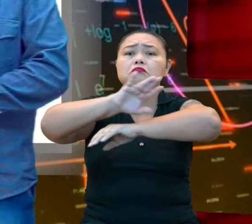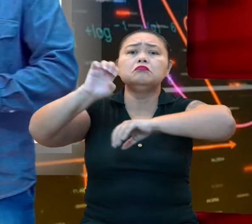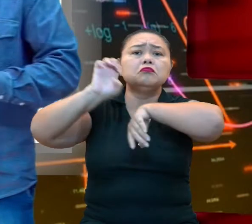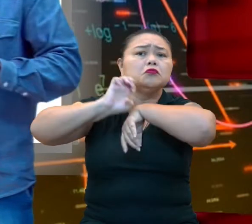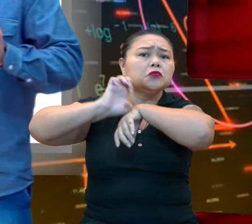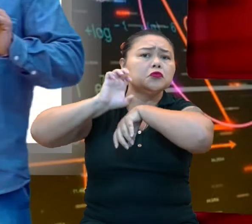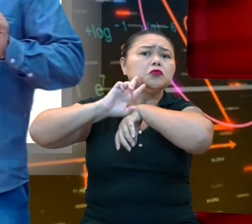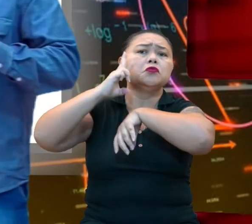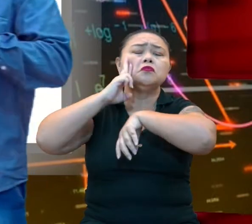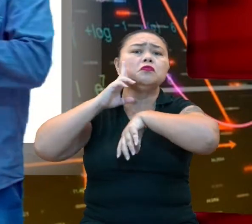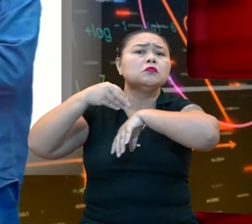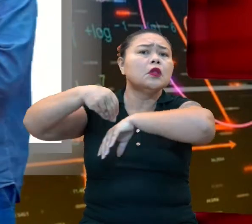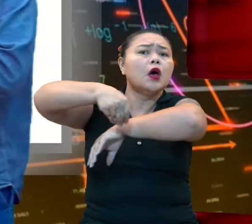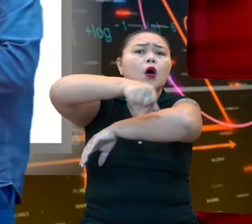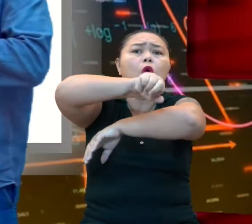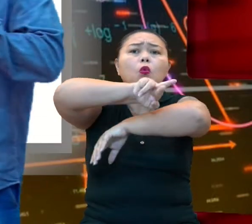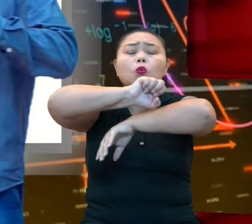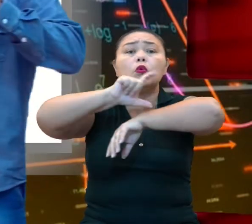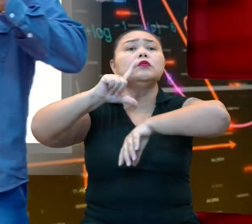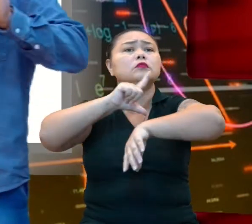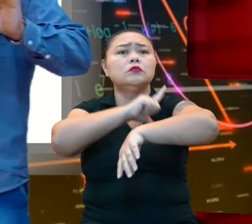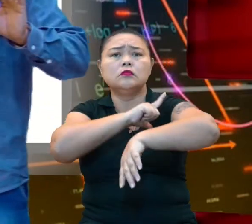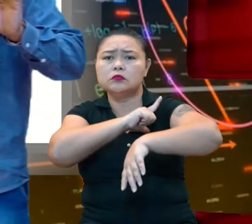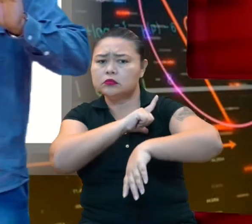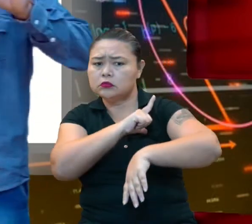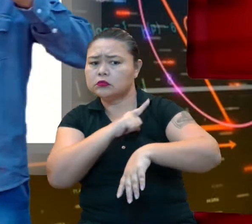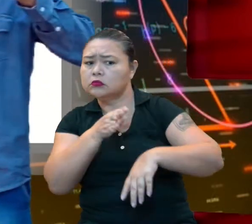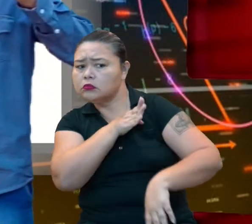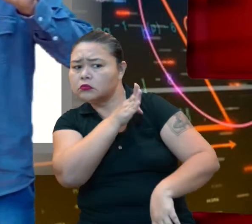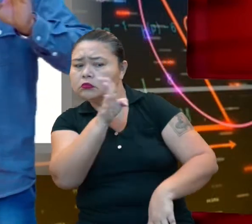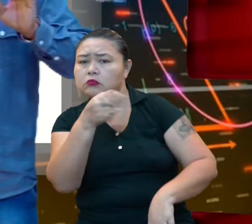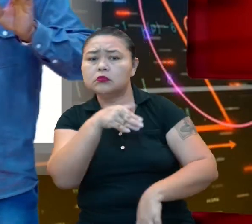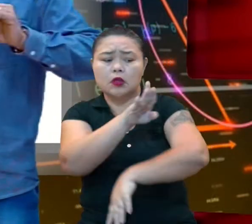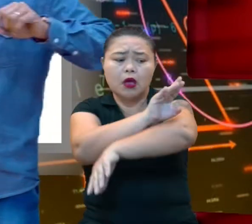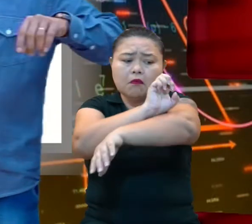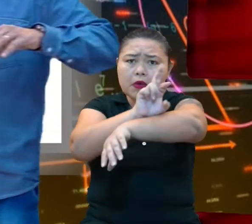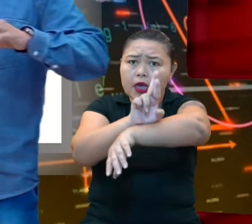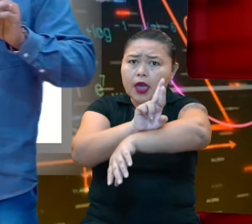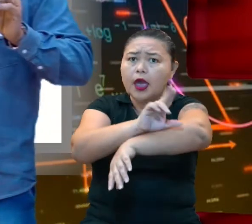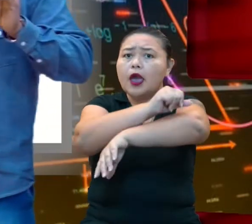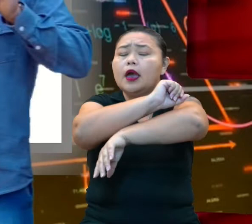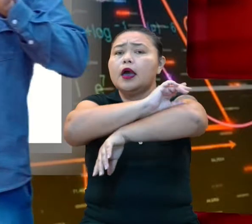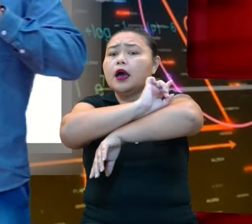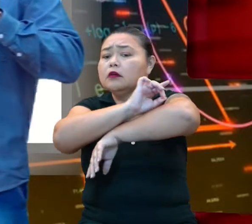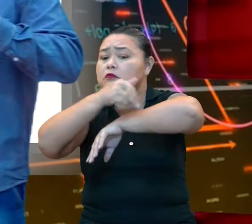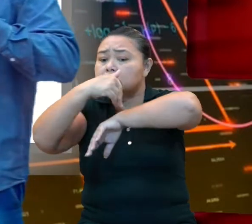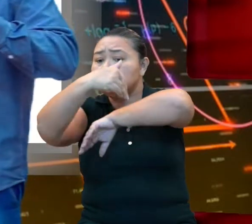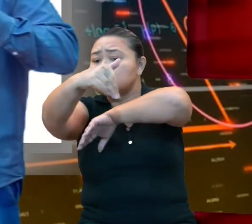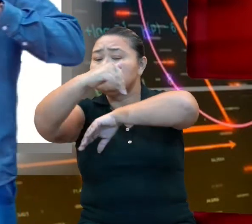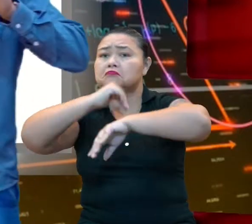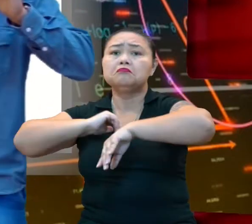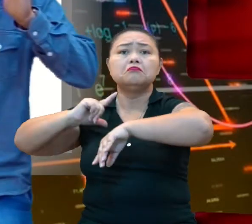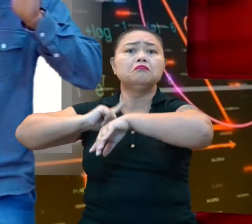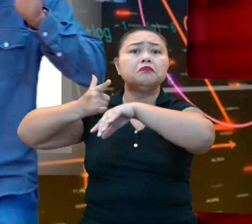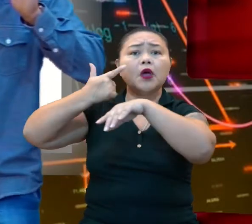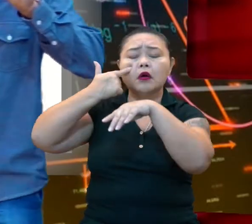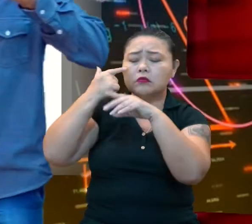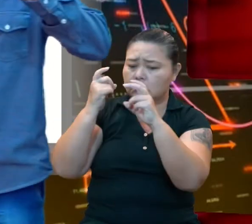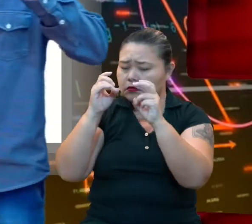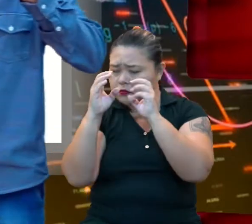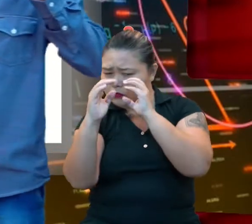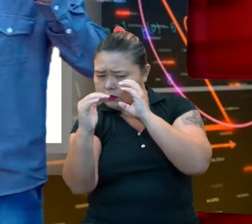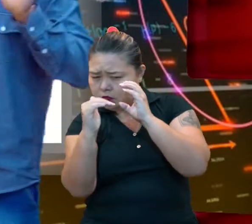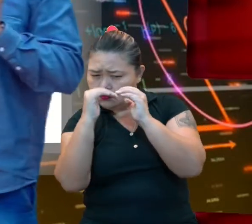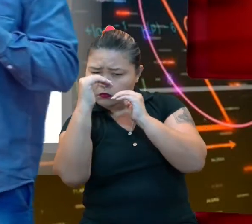restaurando ruas e tal. Então, todo canto que você passa, ou você passa na BR ou nas vicinais, você vê alguém lá fazendo medição e